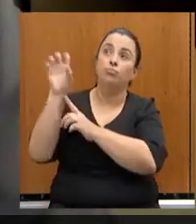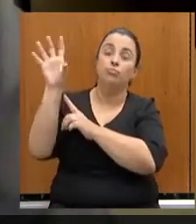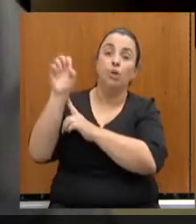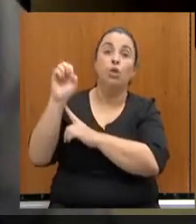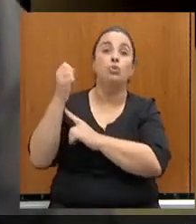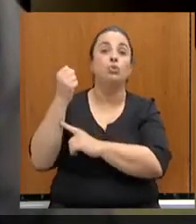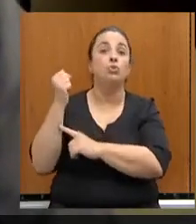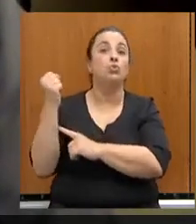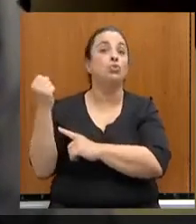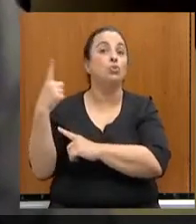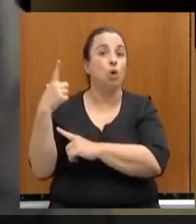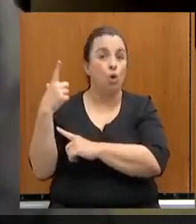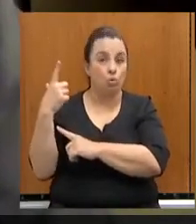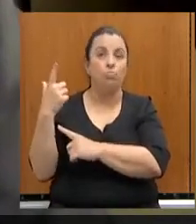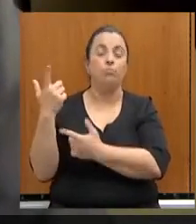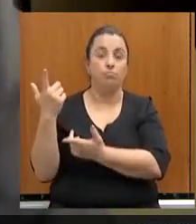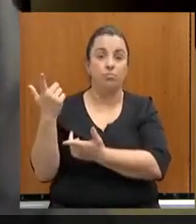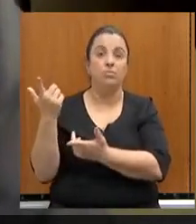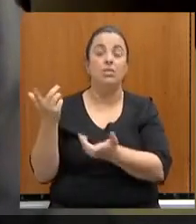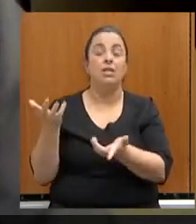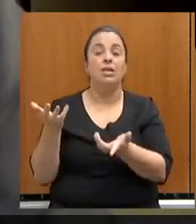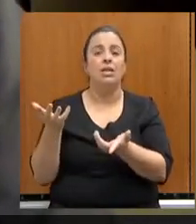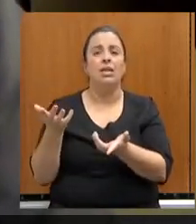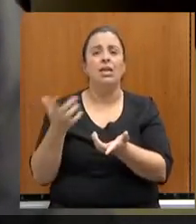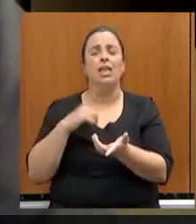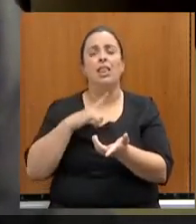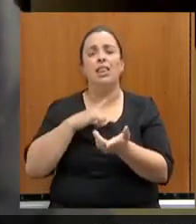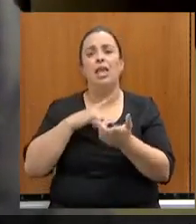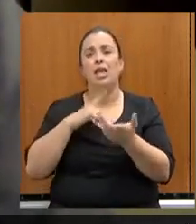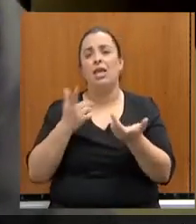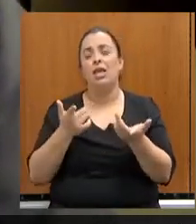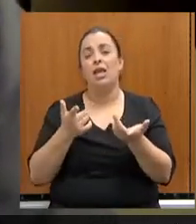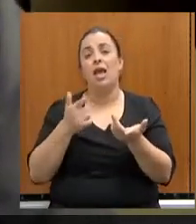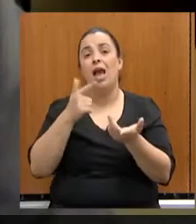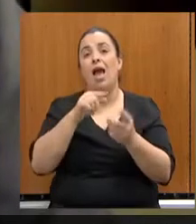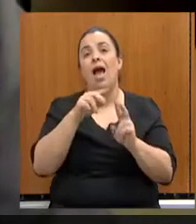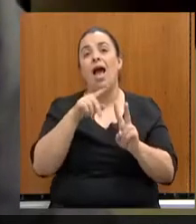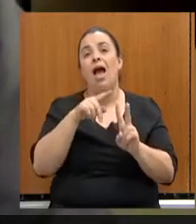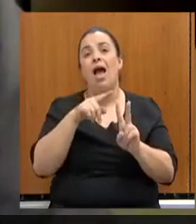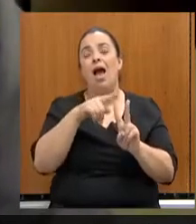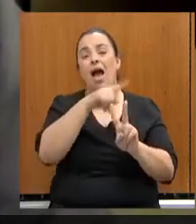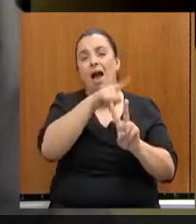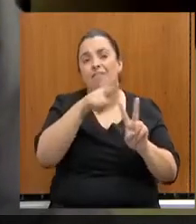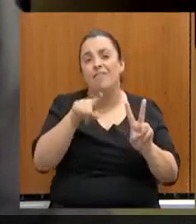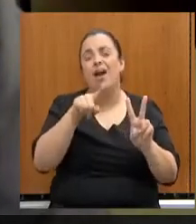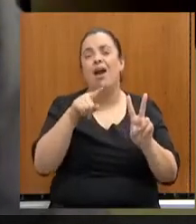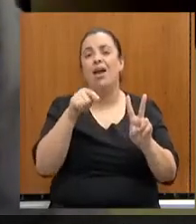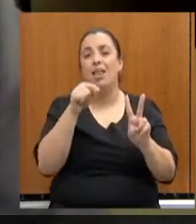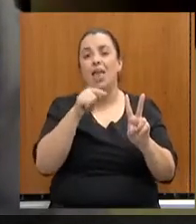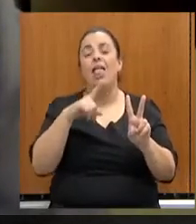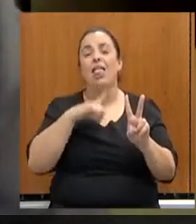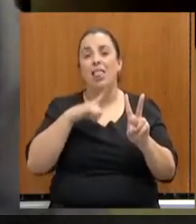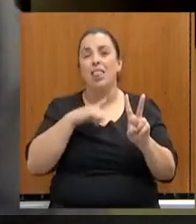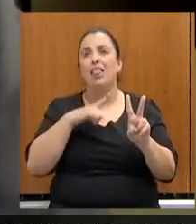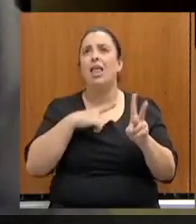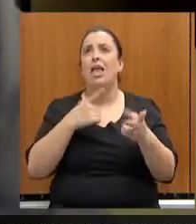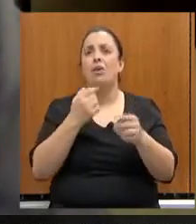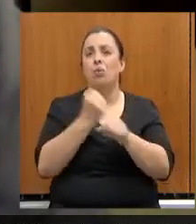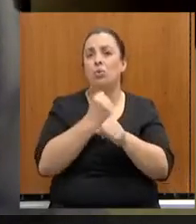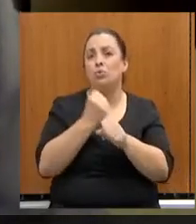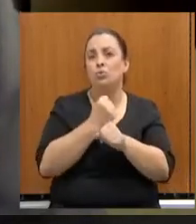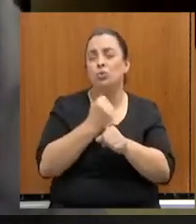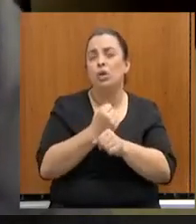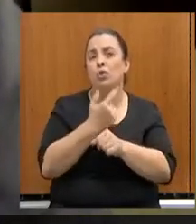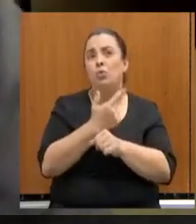verdade é tão várias mesas a Vale energia torrada construir uma distância